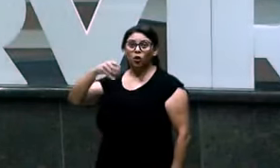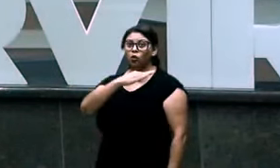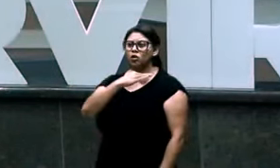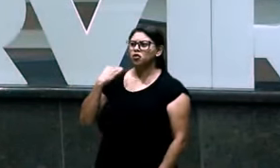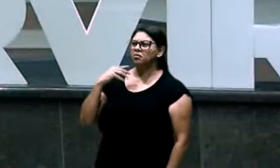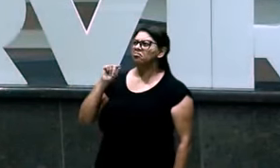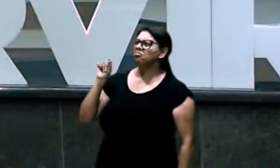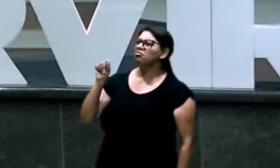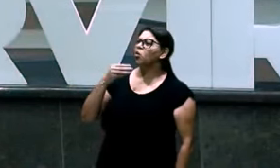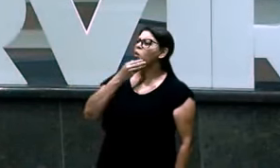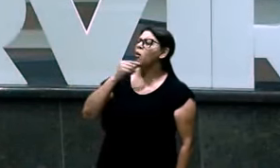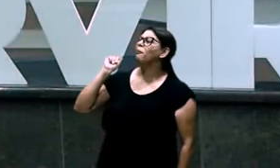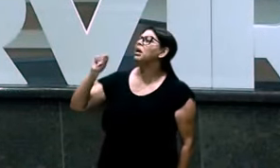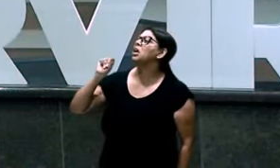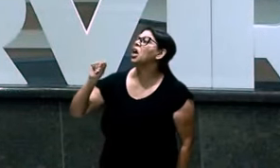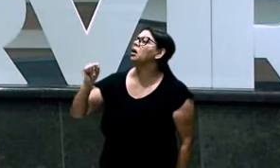quem és tu?